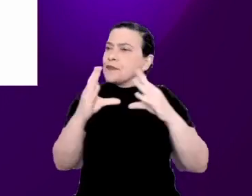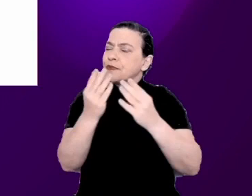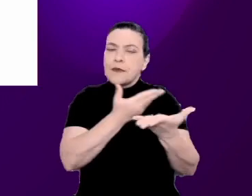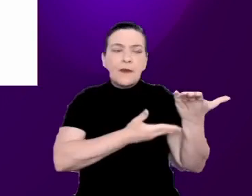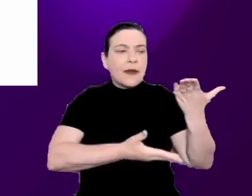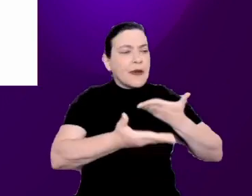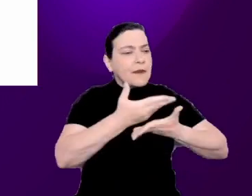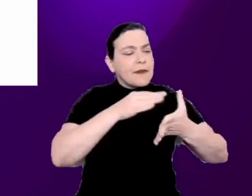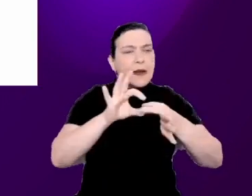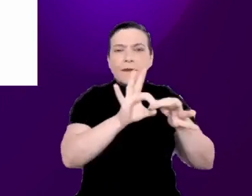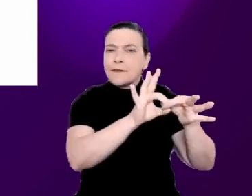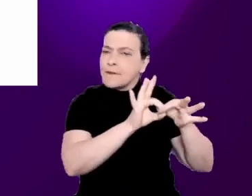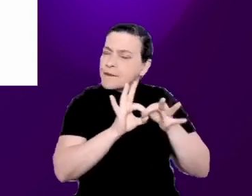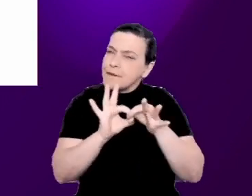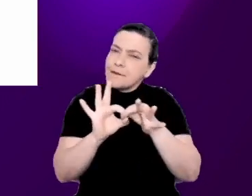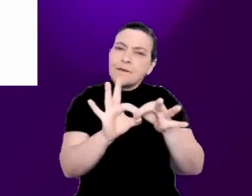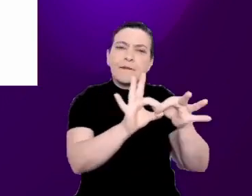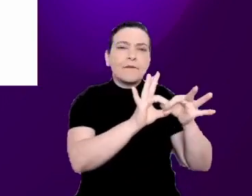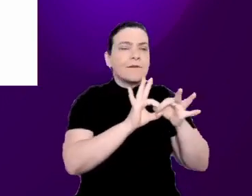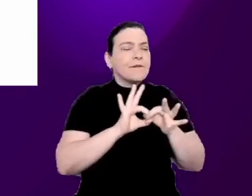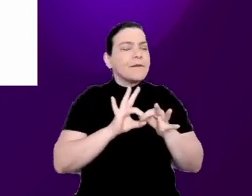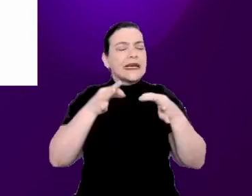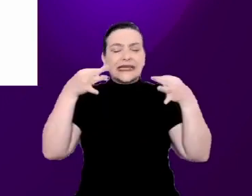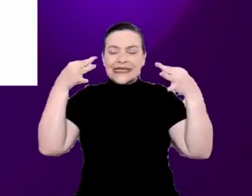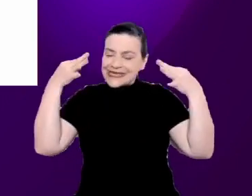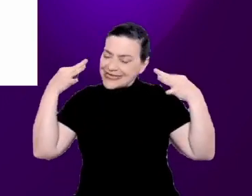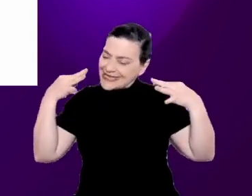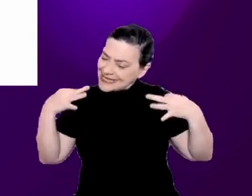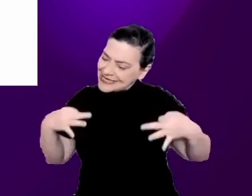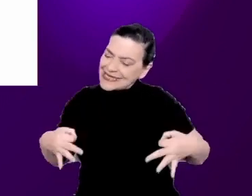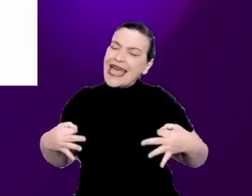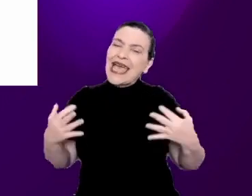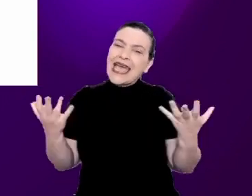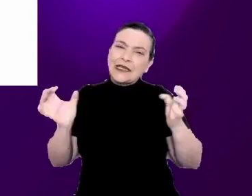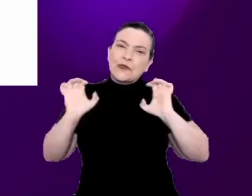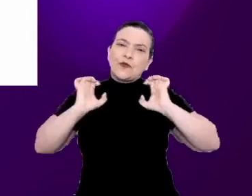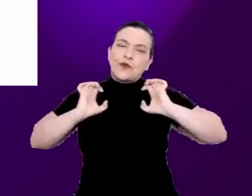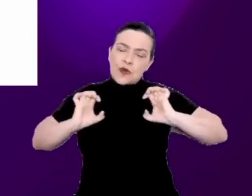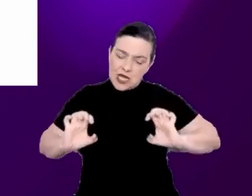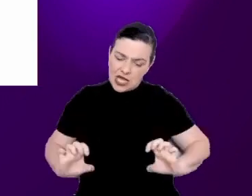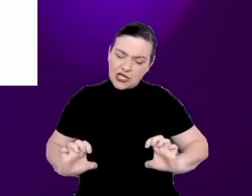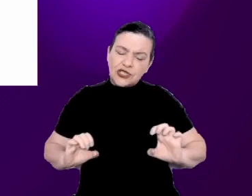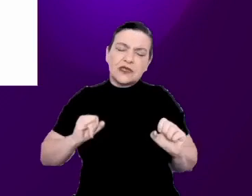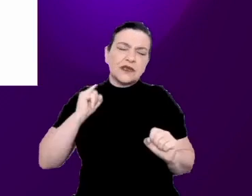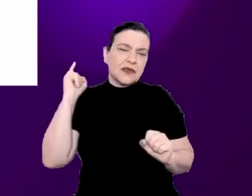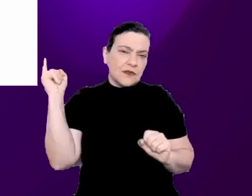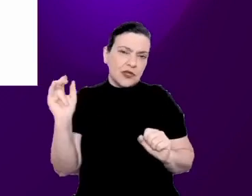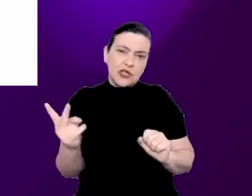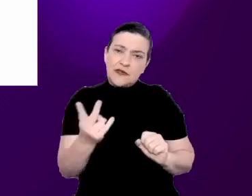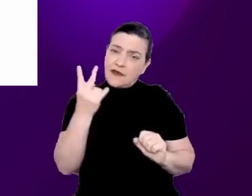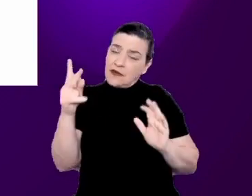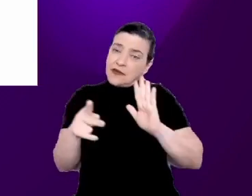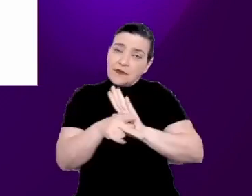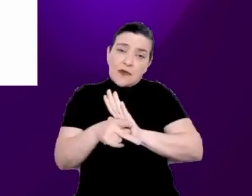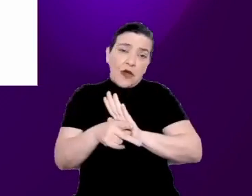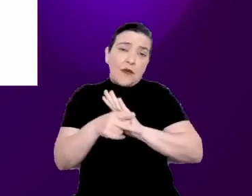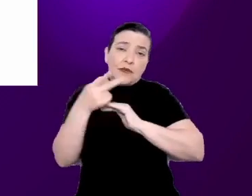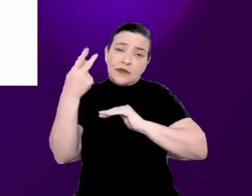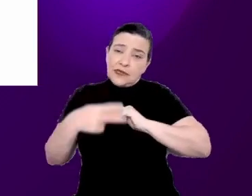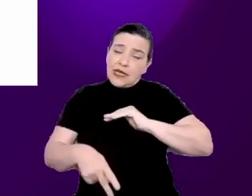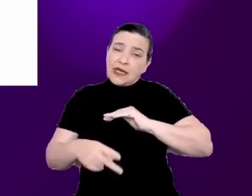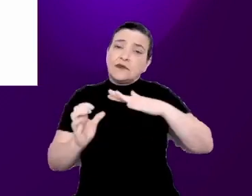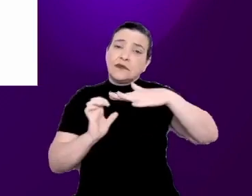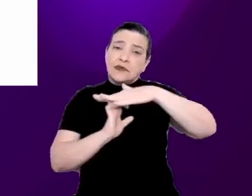com consistência, com honestidade, com integridade, que são os nossos valores, né? Então, eu enxergo